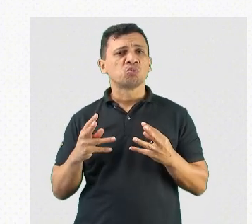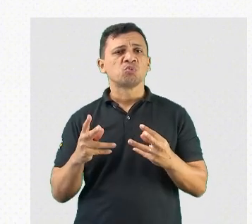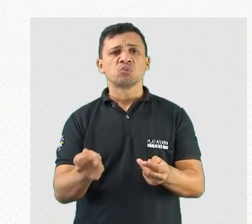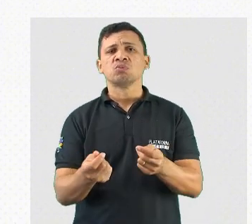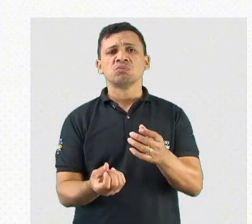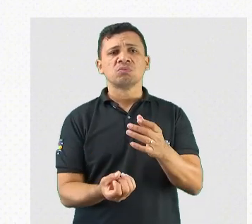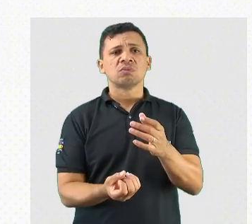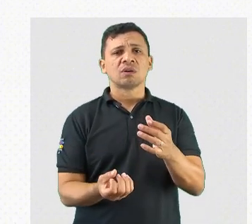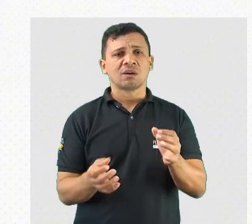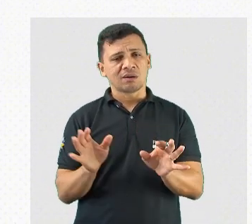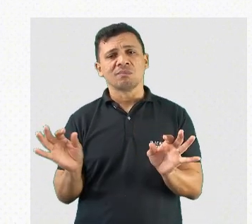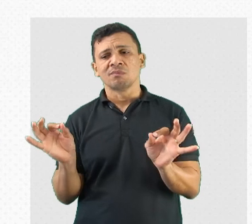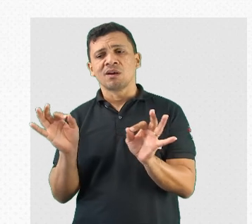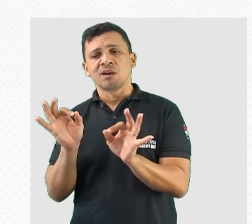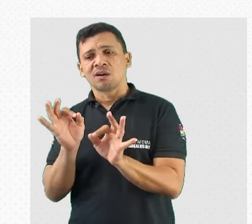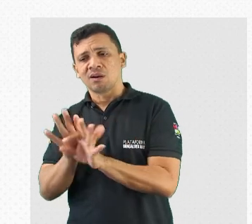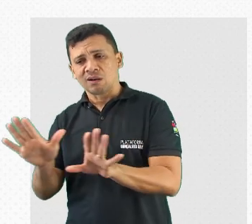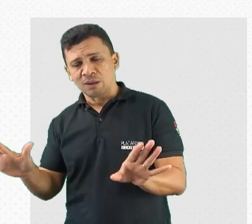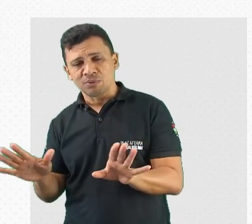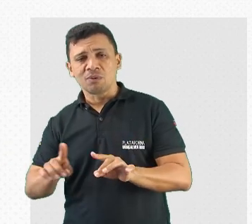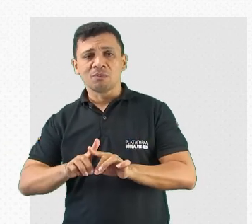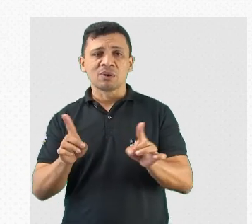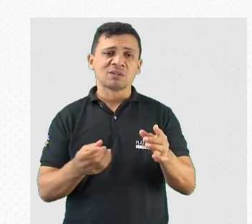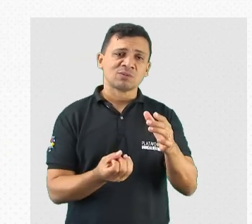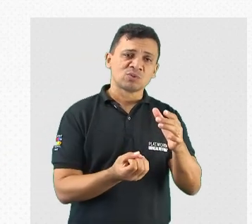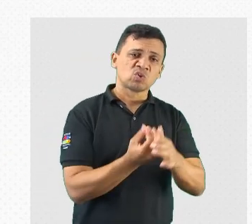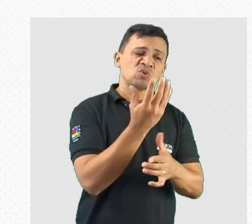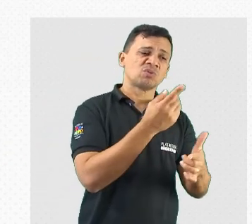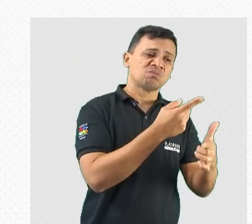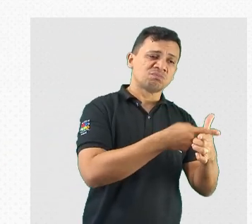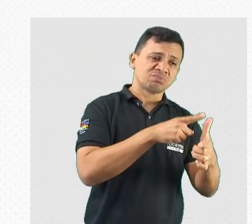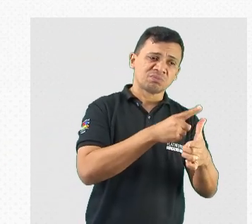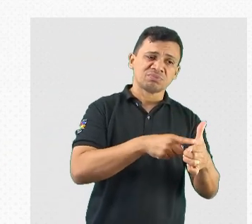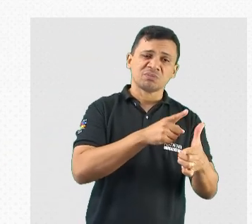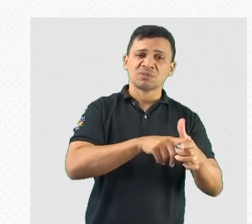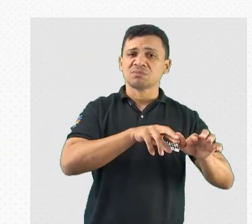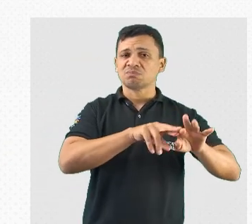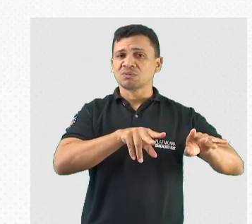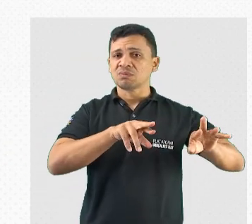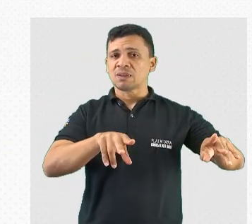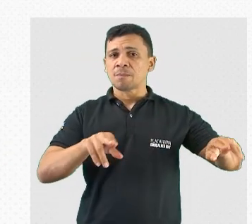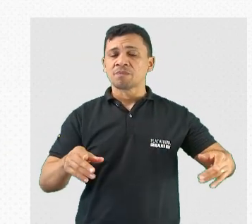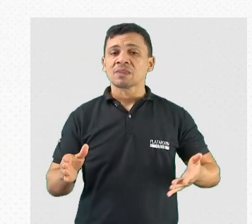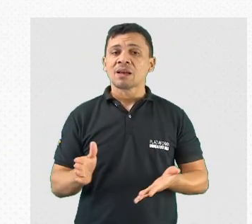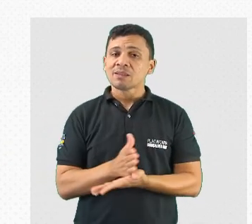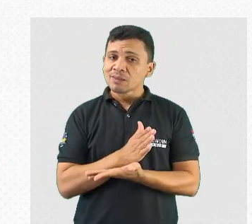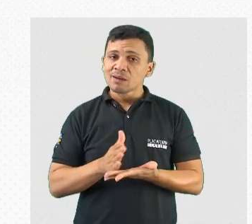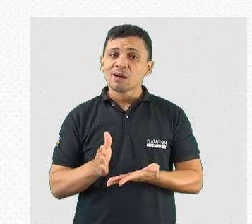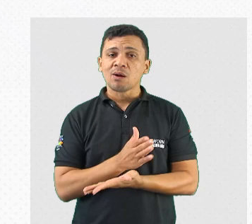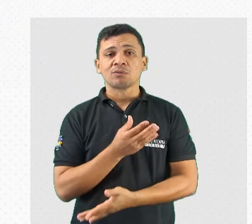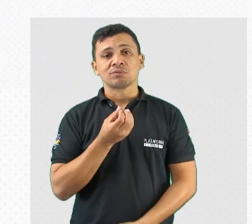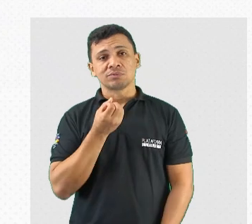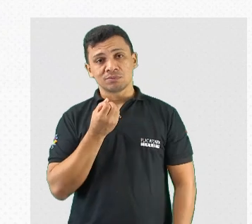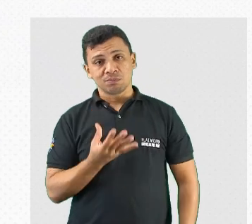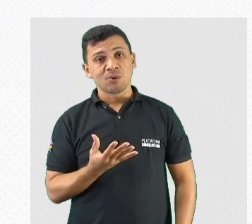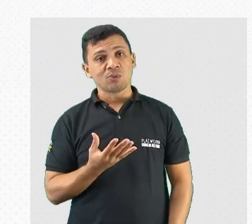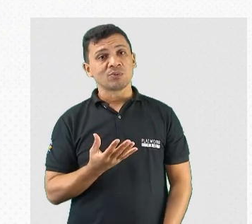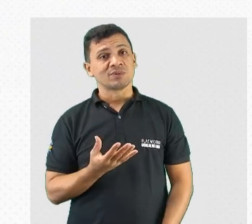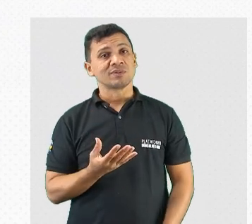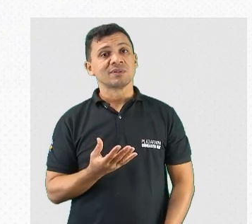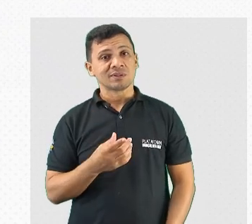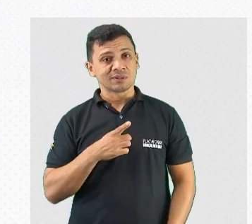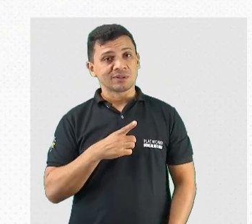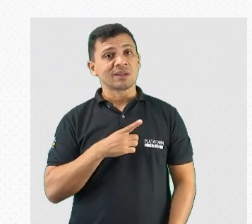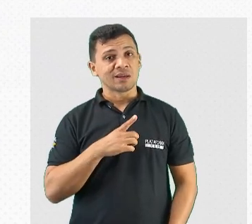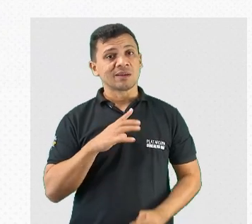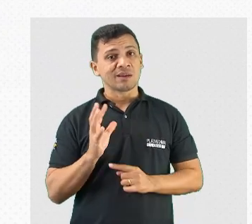acabou, mas também criou outros tipos de problemas. Entretanto, a gente tem pontos positivos, que é justamente disso que a gente vai falar. Esses elementos